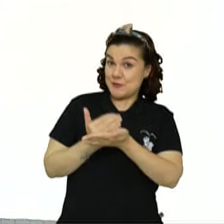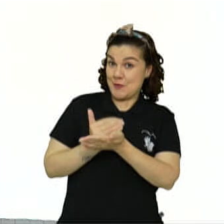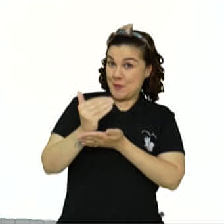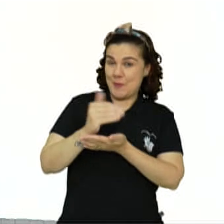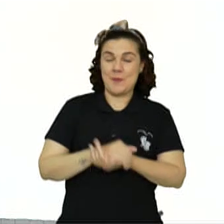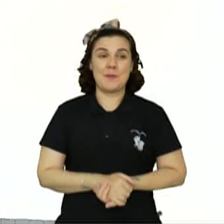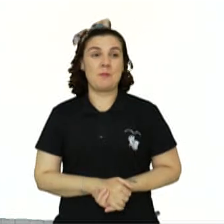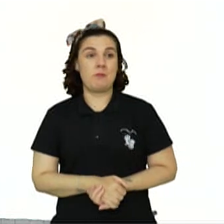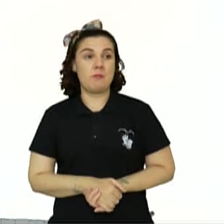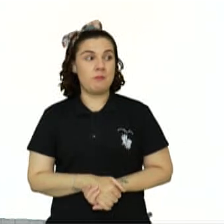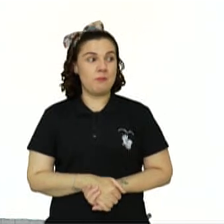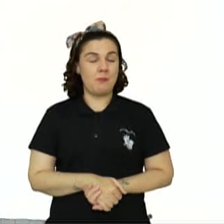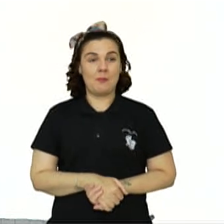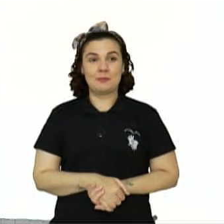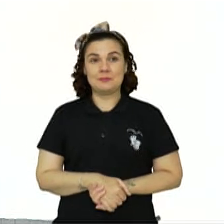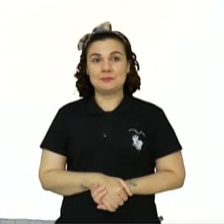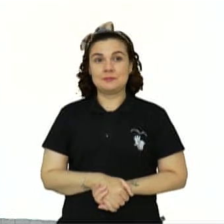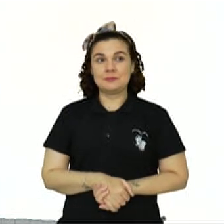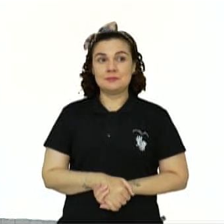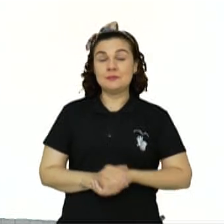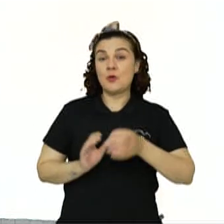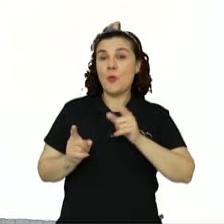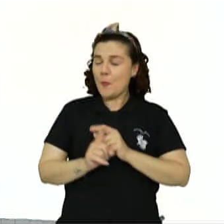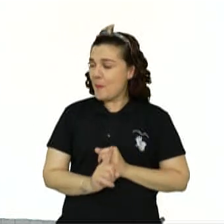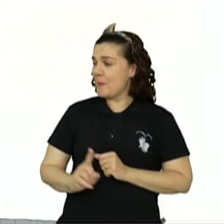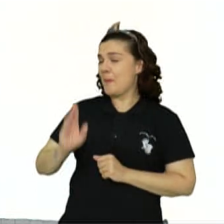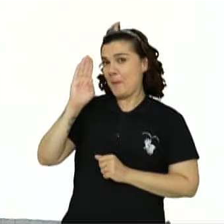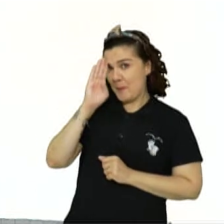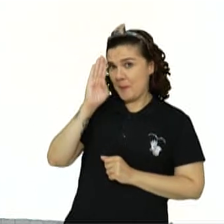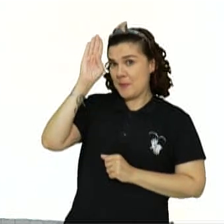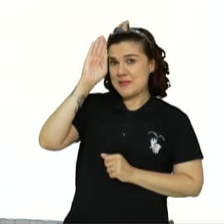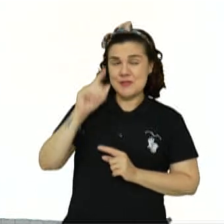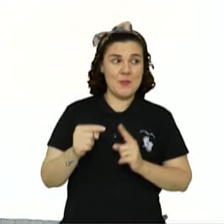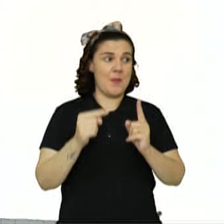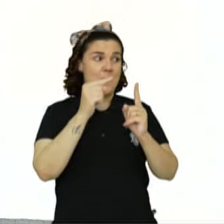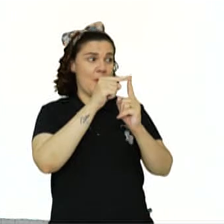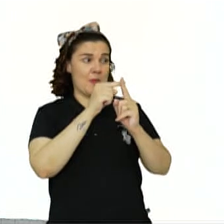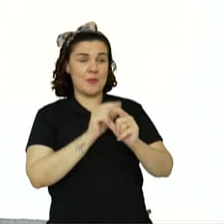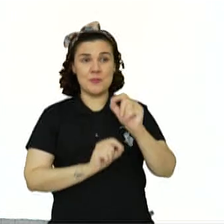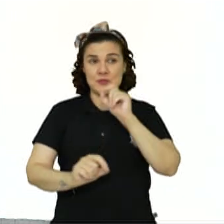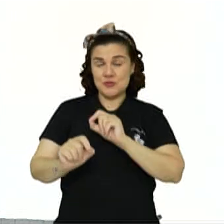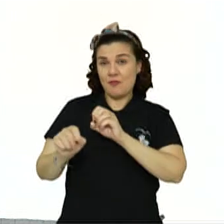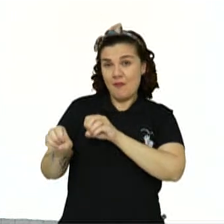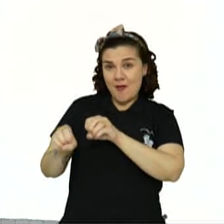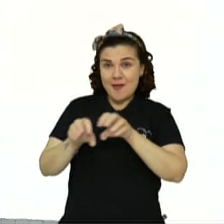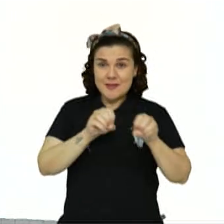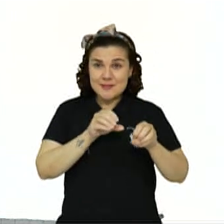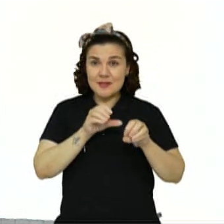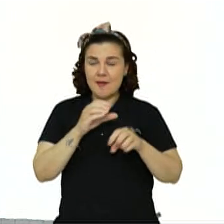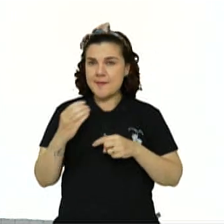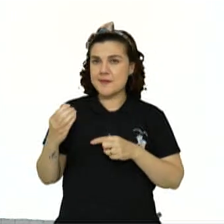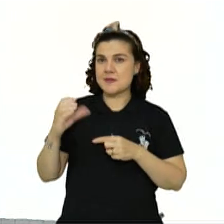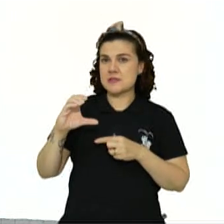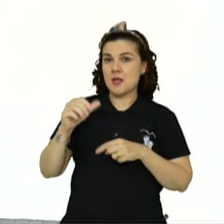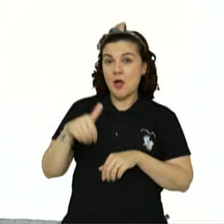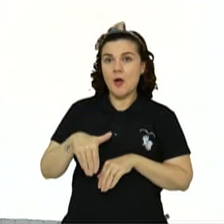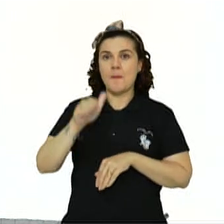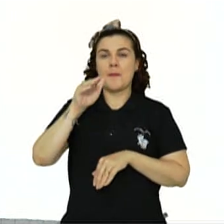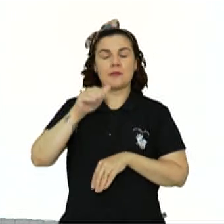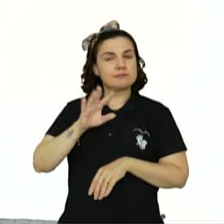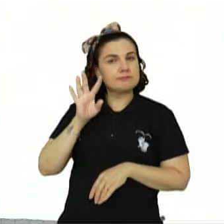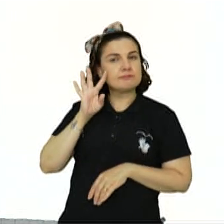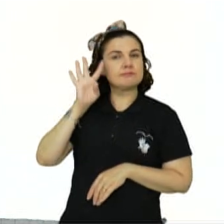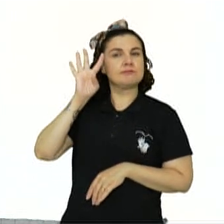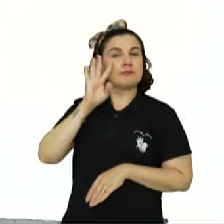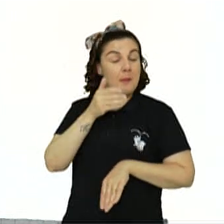então, dizendo para vocês que o principal objetivo é trabalhar um conteúdo de ciências de uma forma mais lúdica,